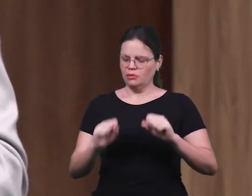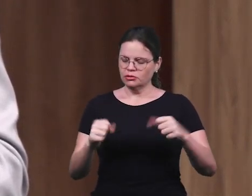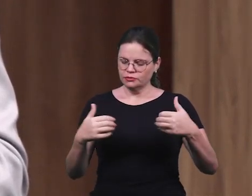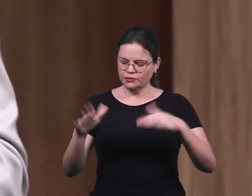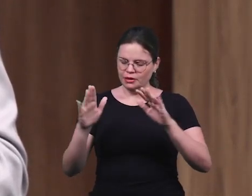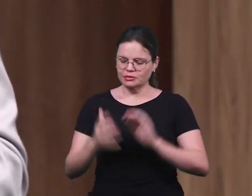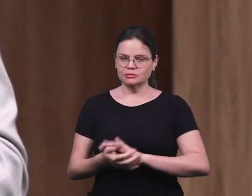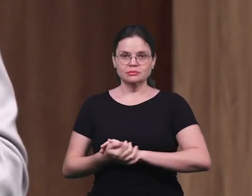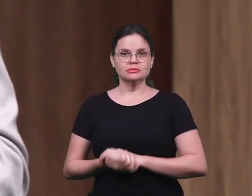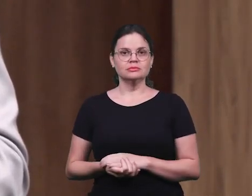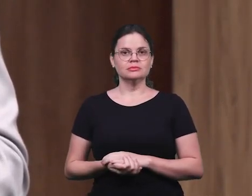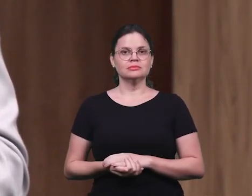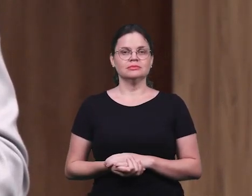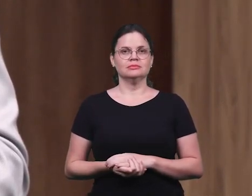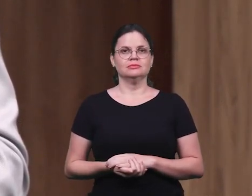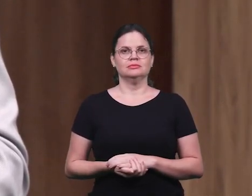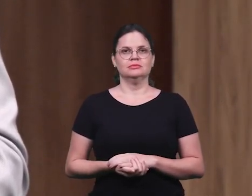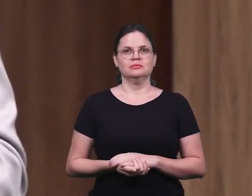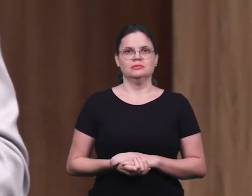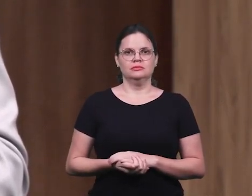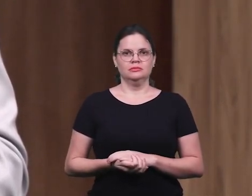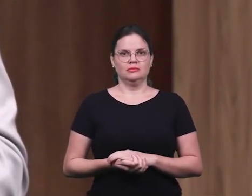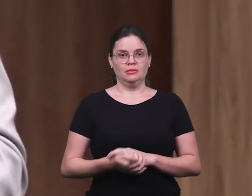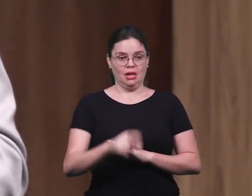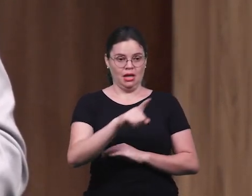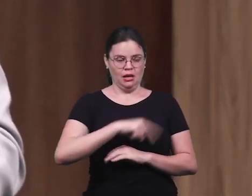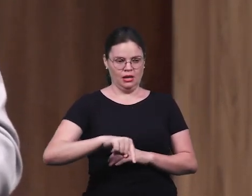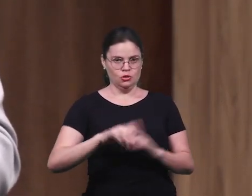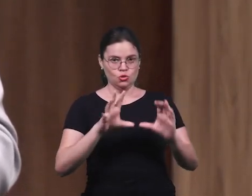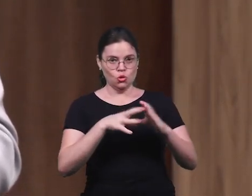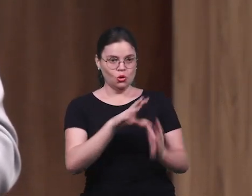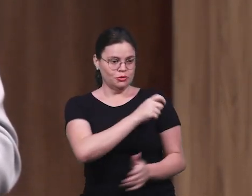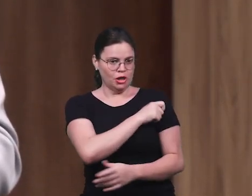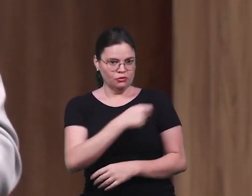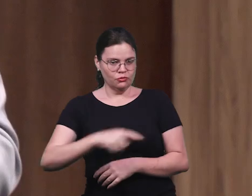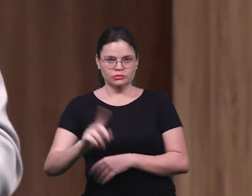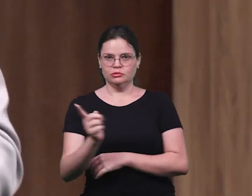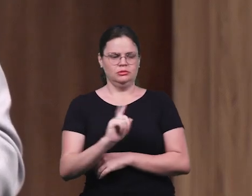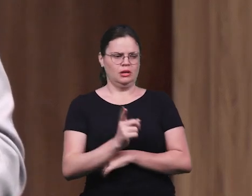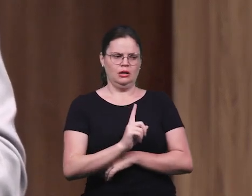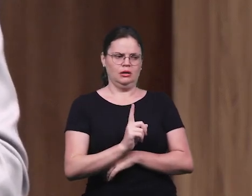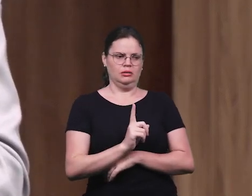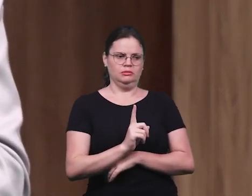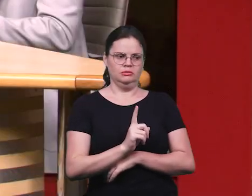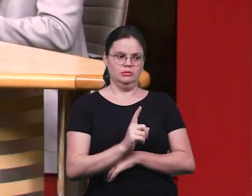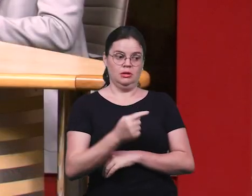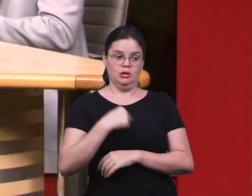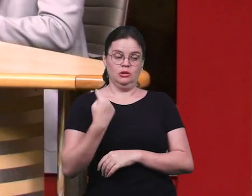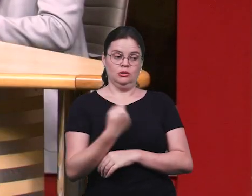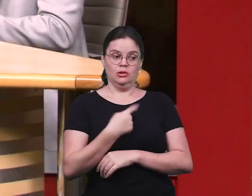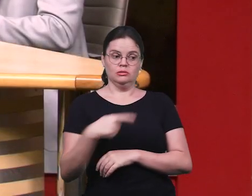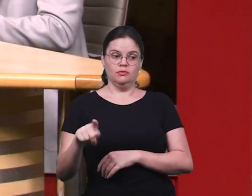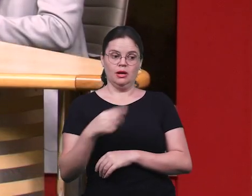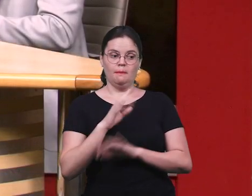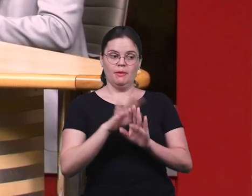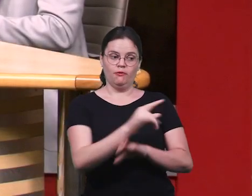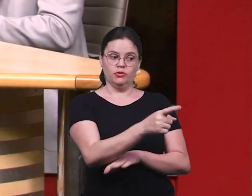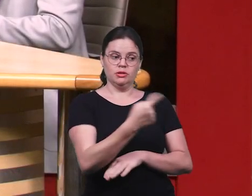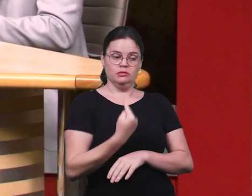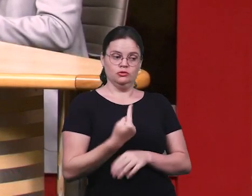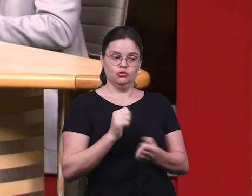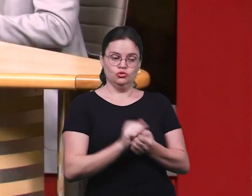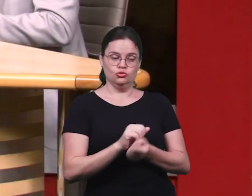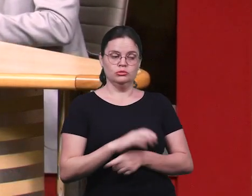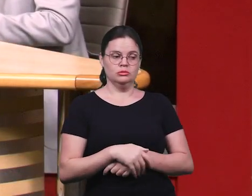ir. E eles não foram. Não, Exato. não vamos. Nós só iremos se